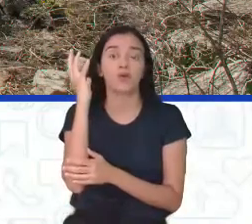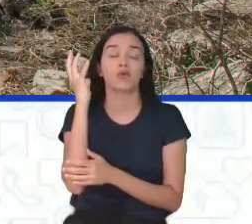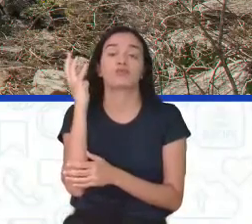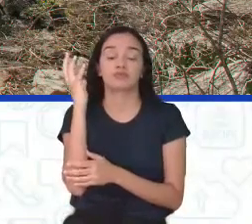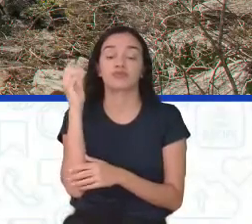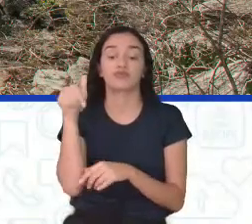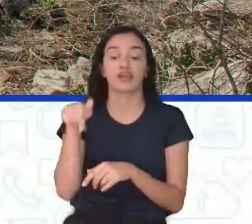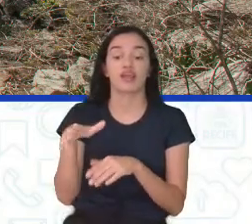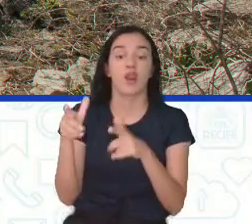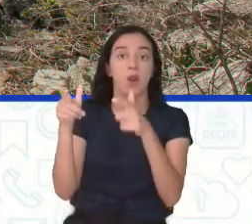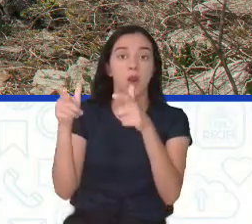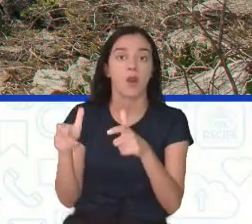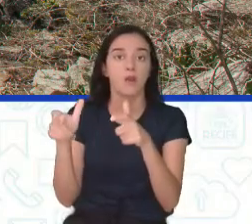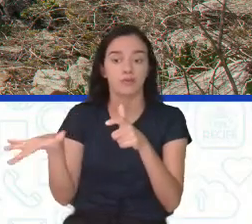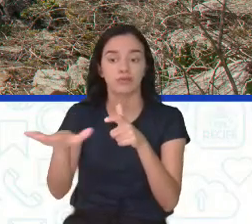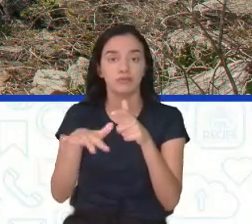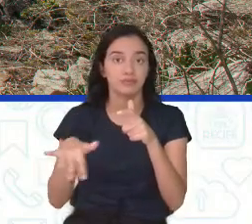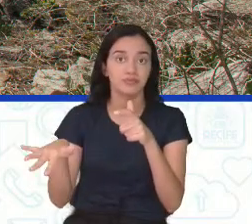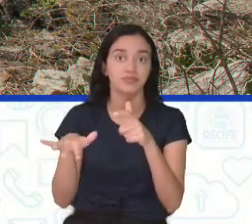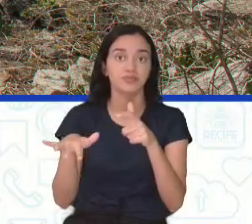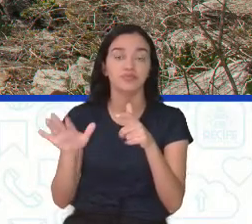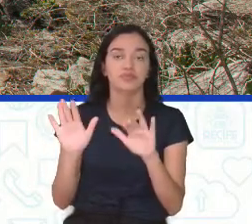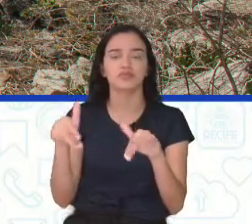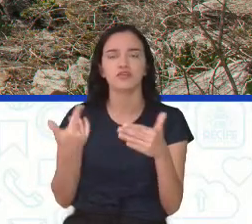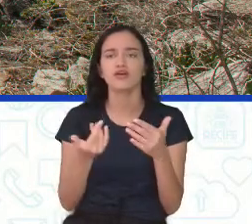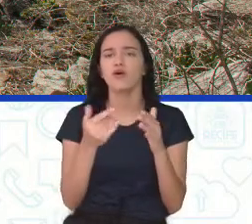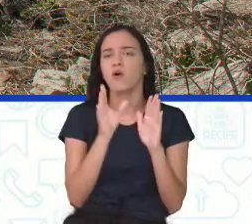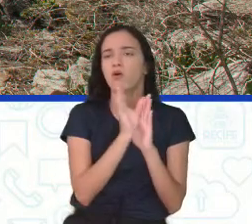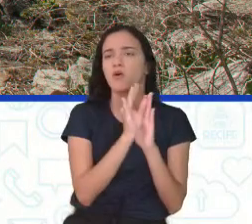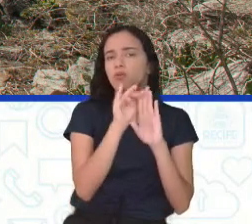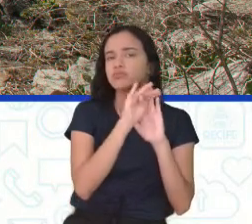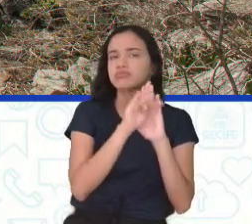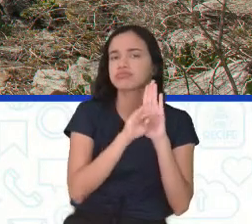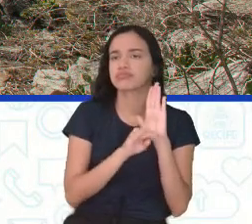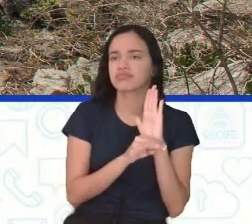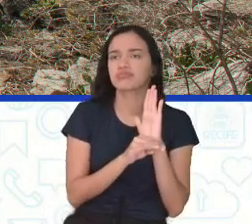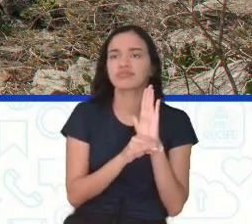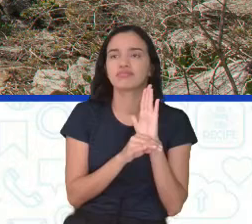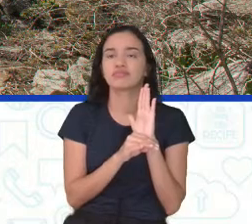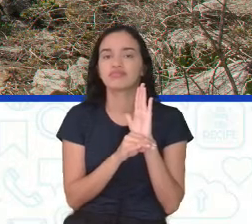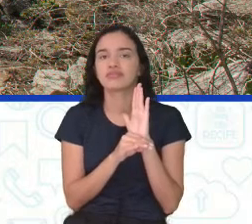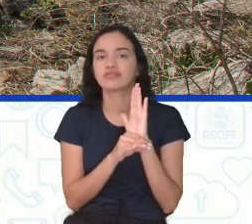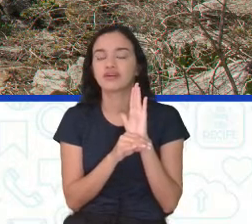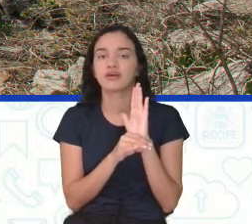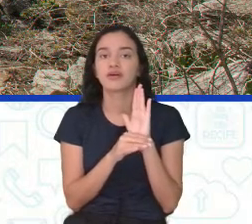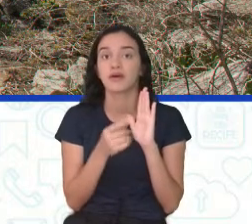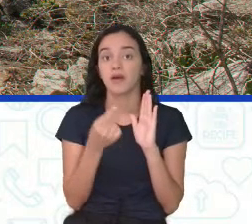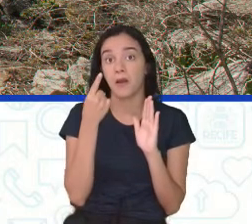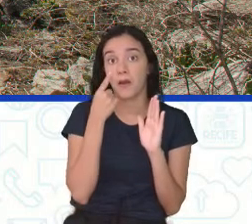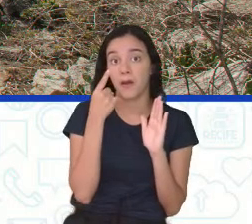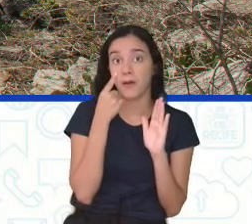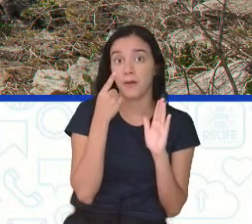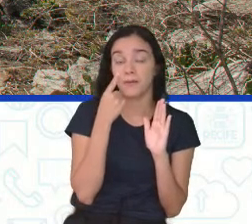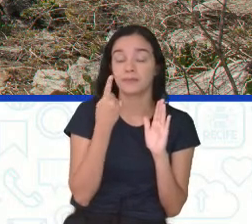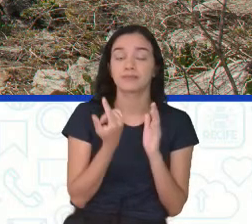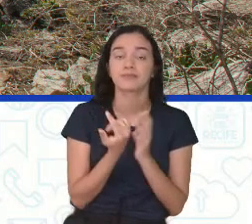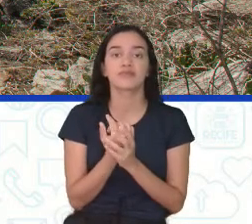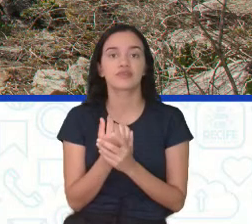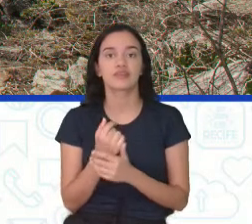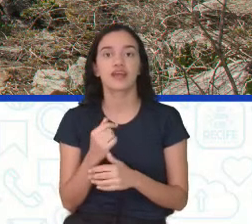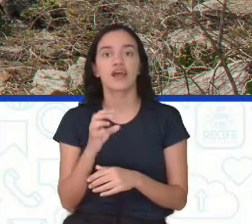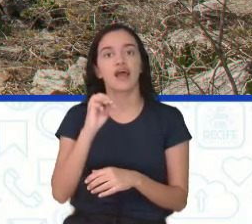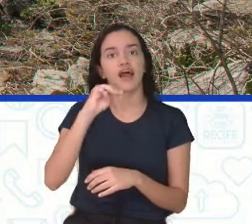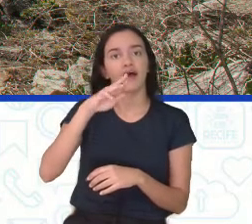daquele local, daquela região. E aí, ó, quais são os elementos do clima? Lê junto comigo aí, ó.